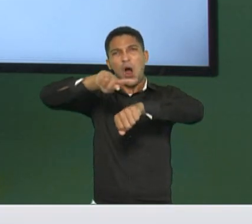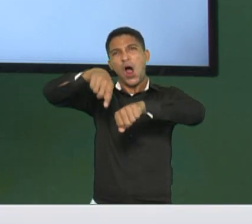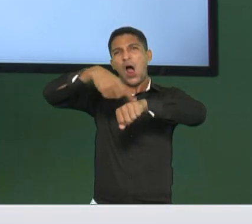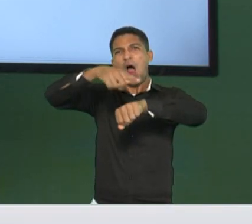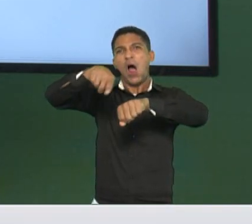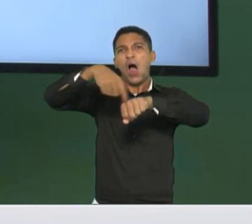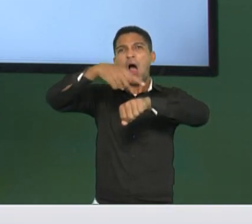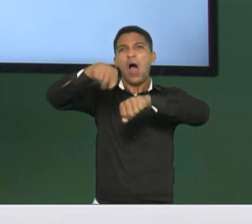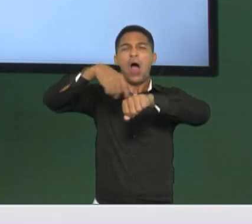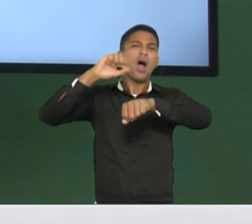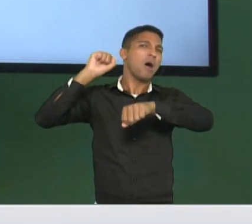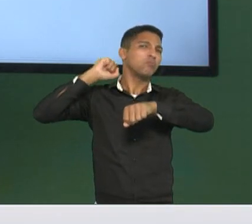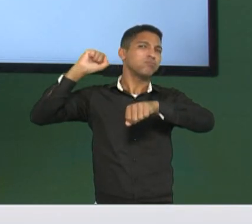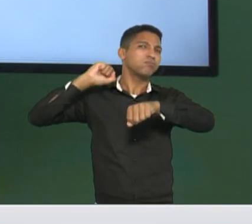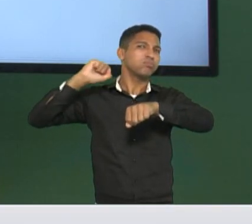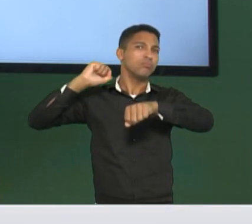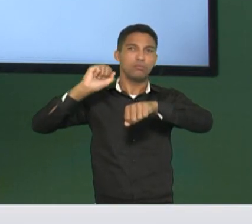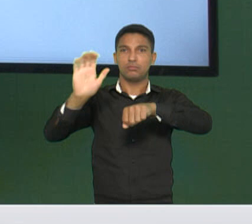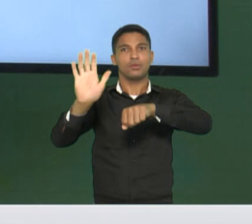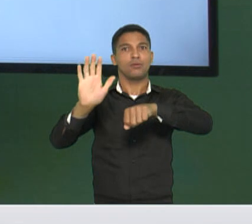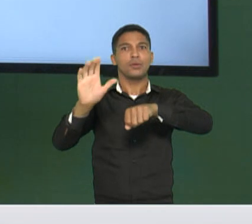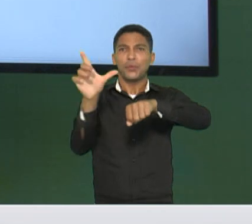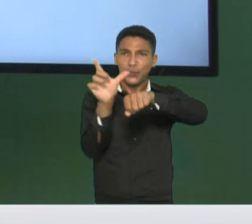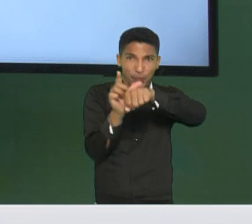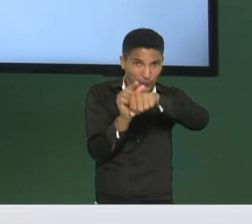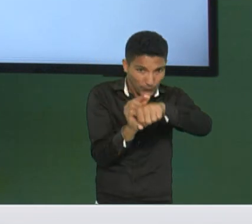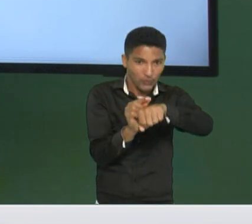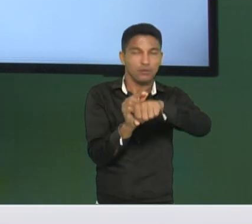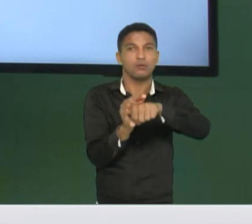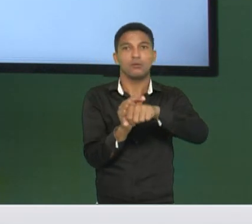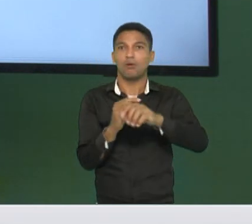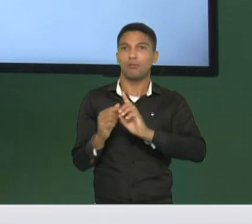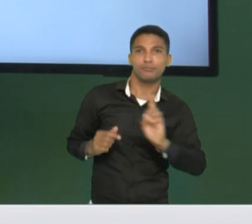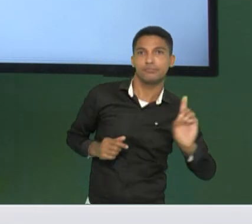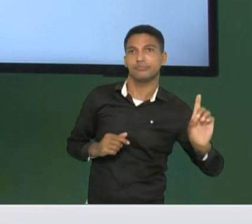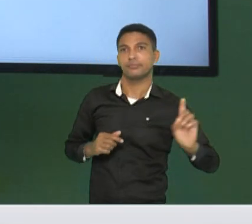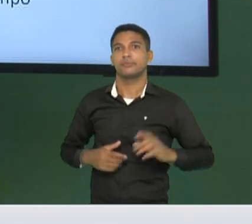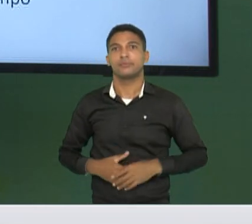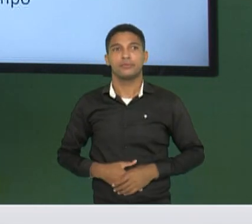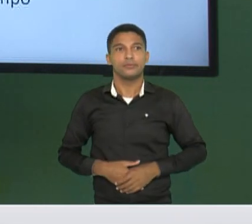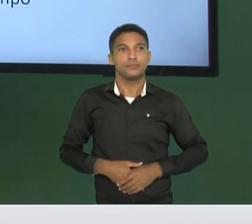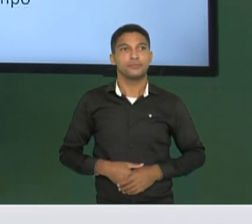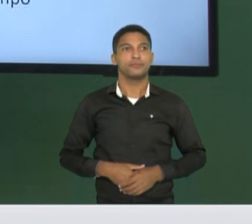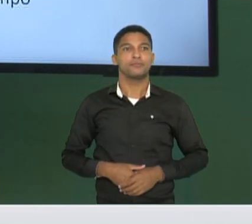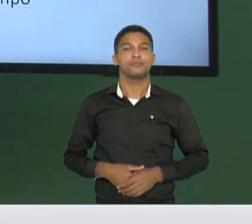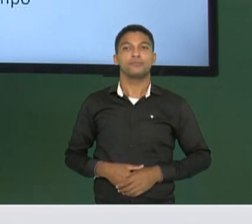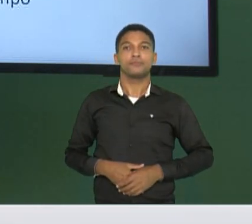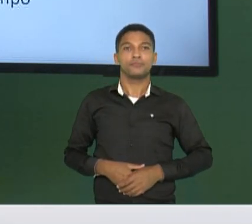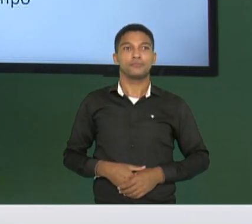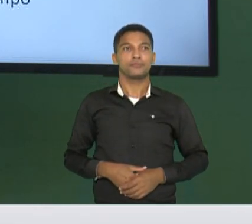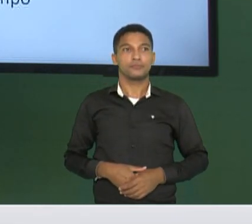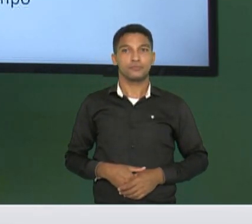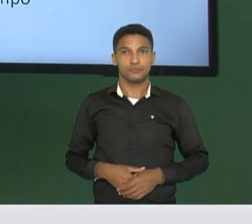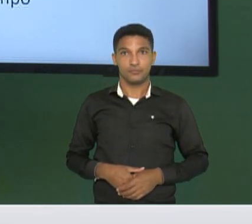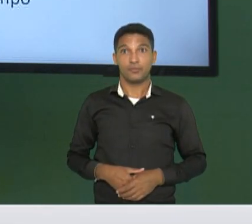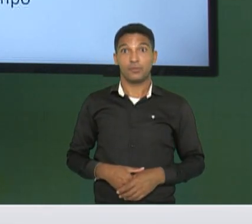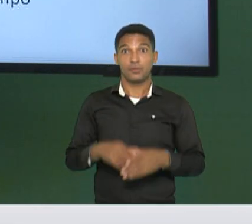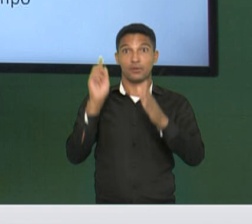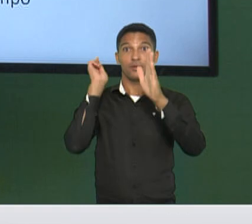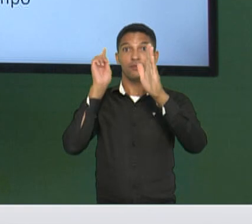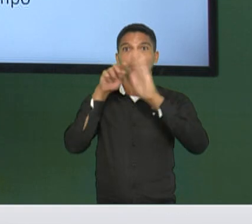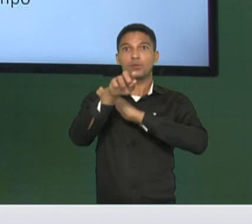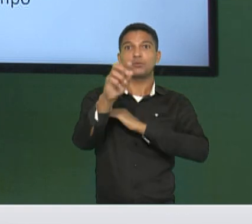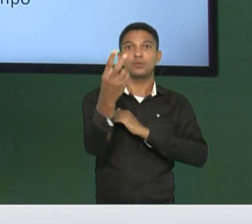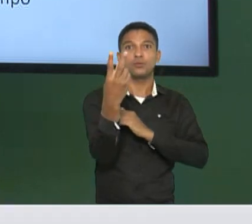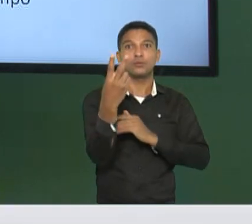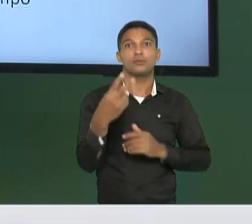precisamos pensar lá na frente como que vai ser e como que nós queremos que a nossa vida seja. Questão 2, para